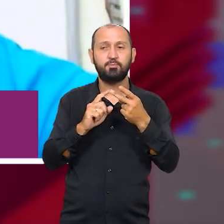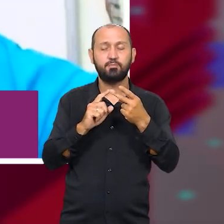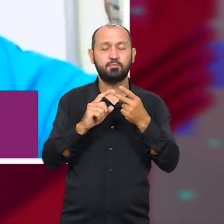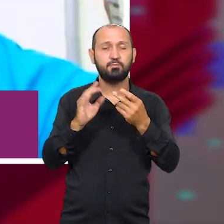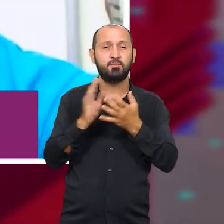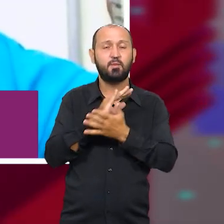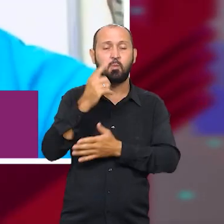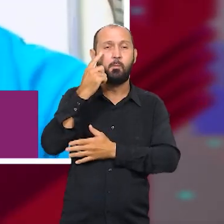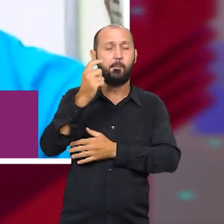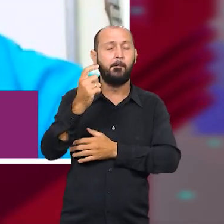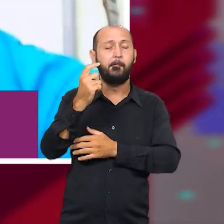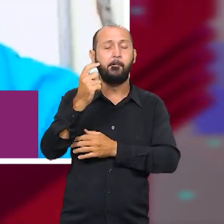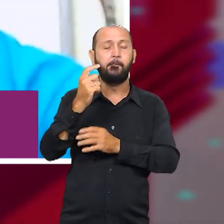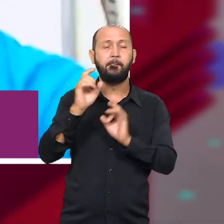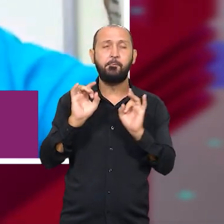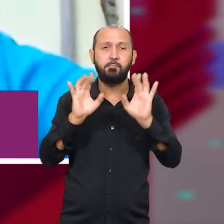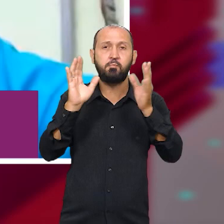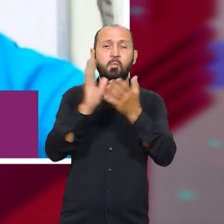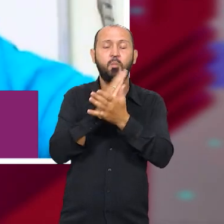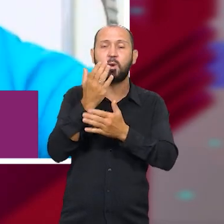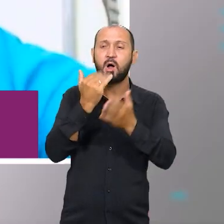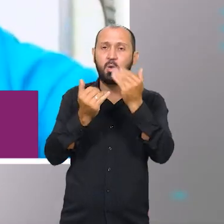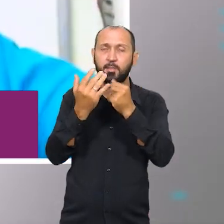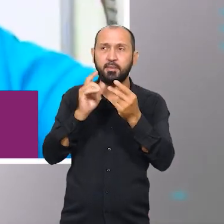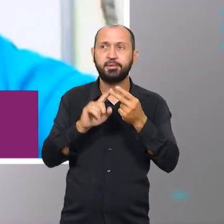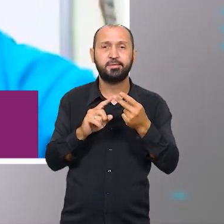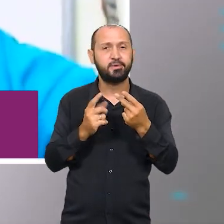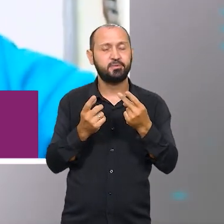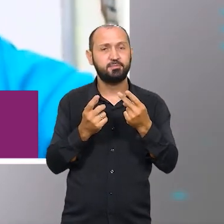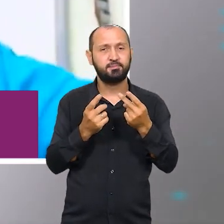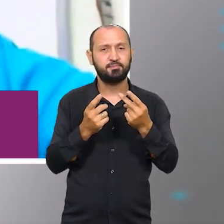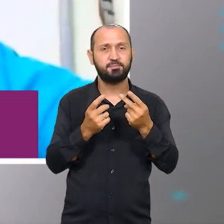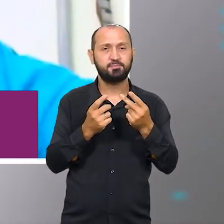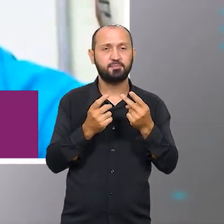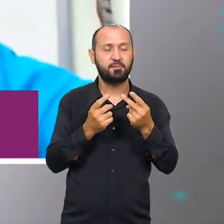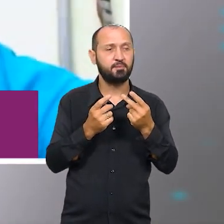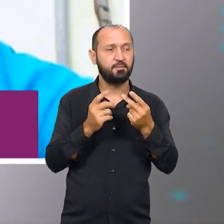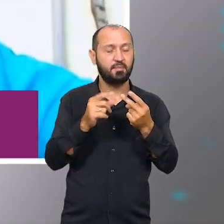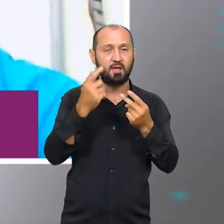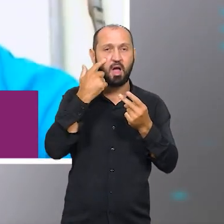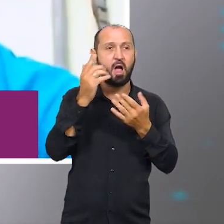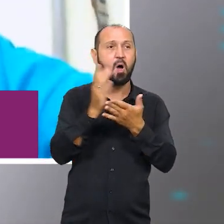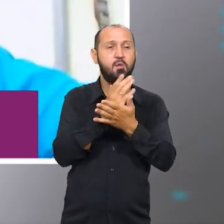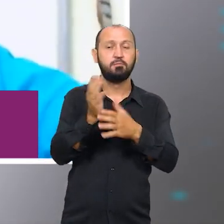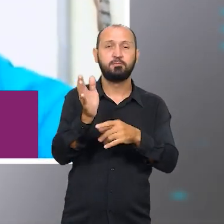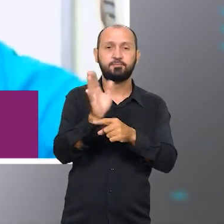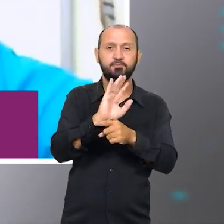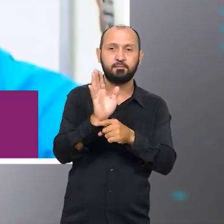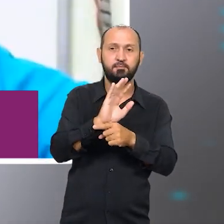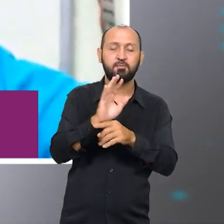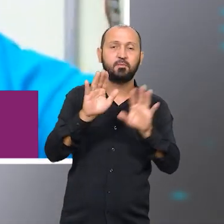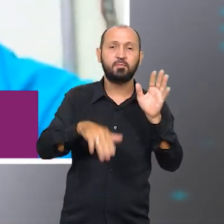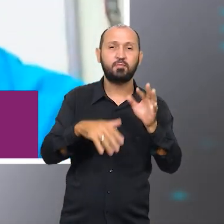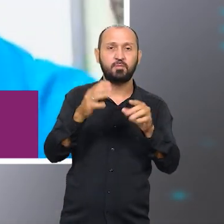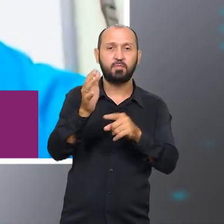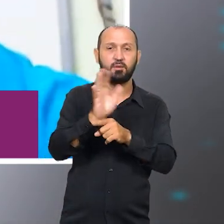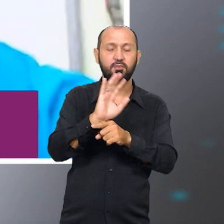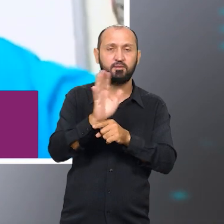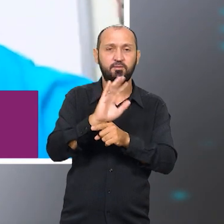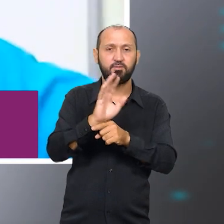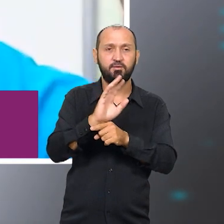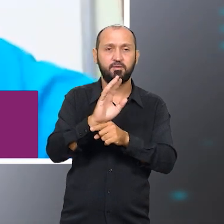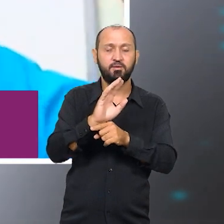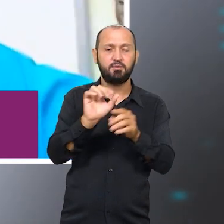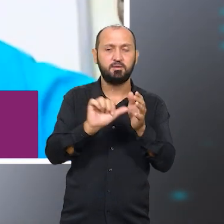algum interesse específico em determinado alimento, em determinado filme, né? Às vezes